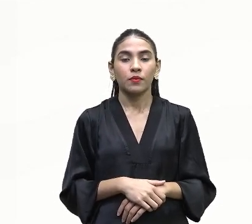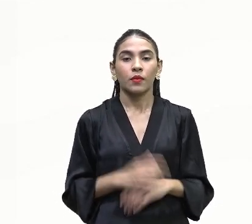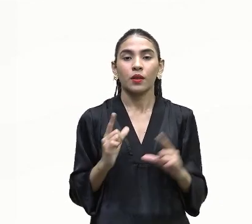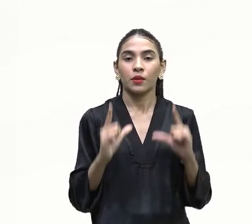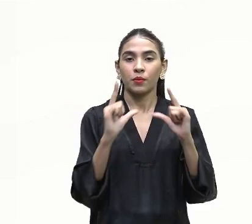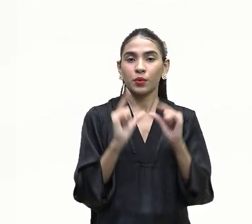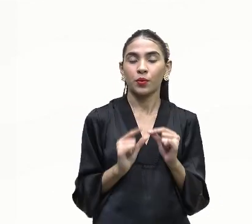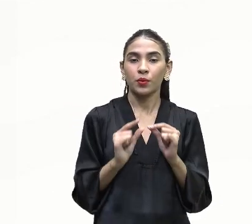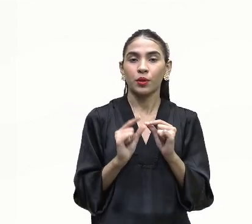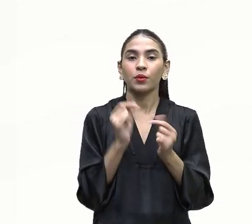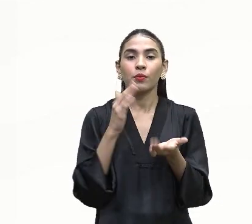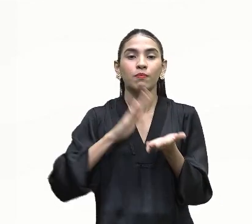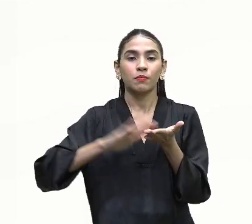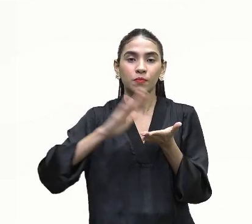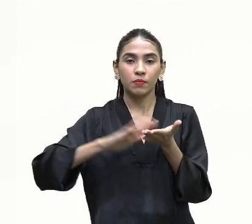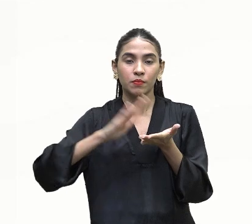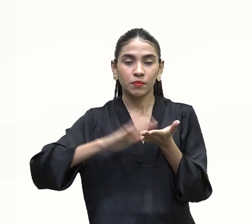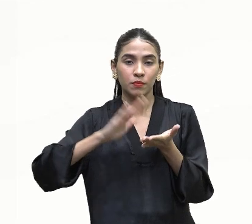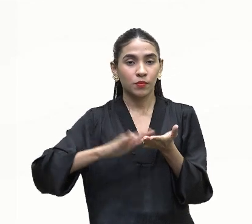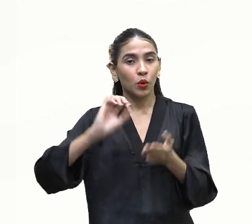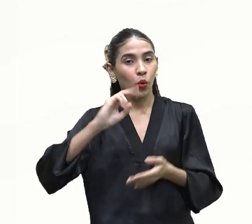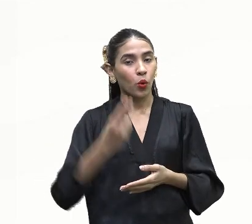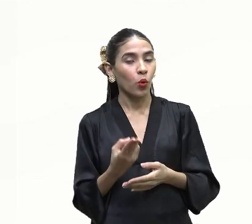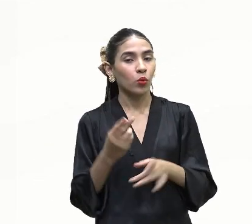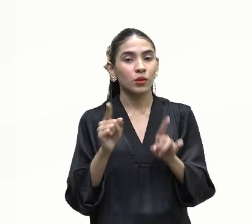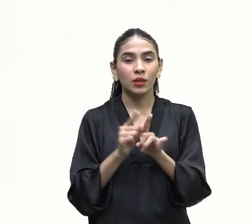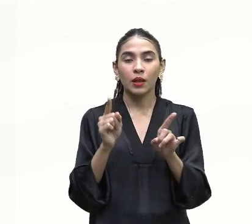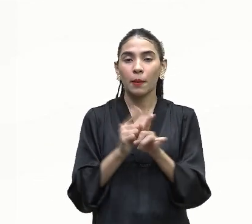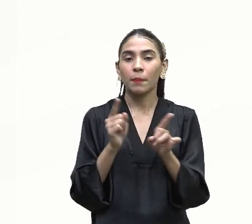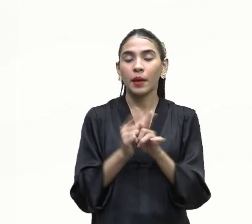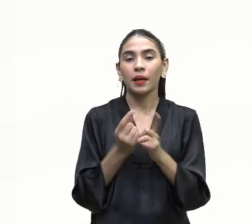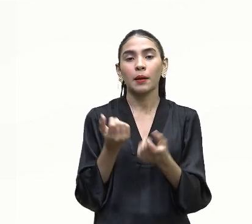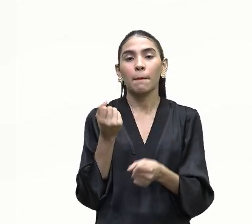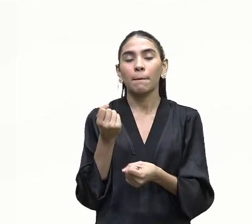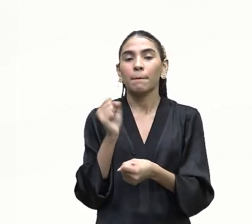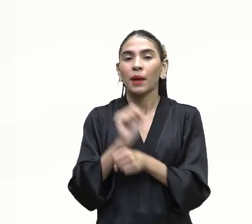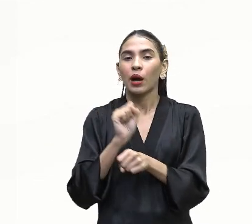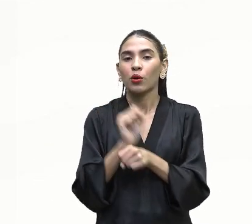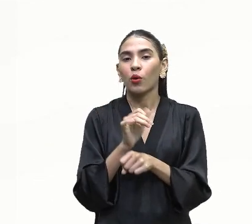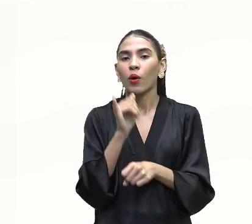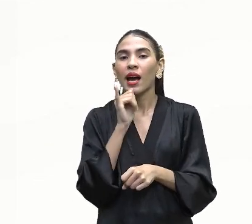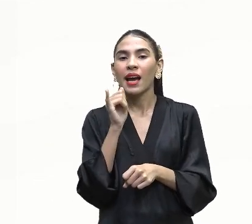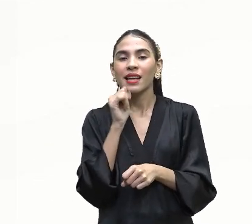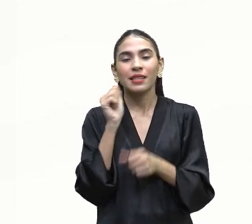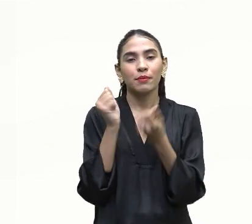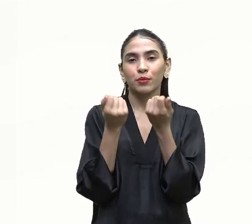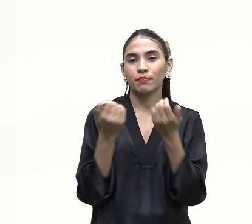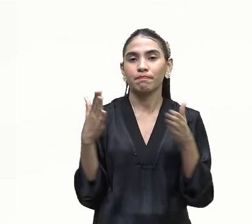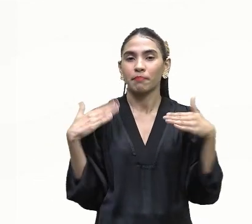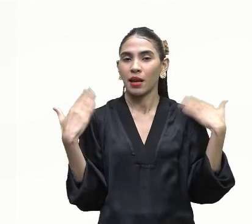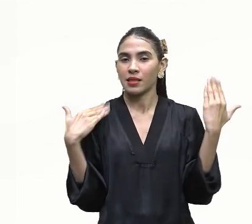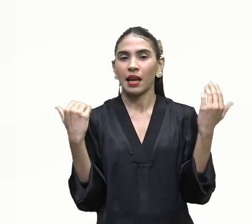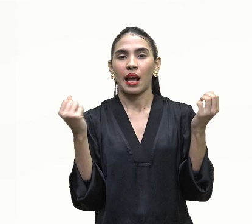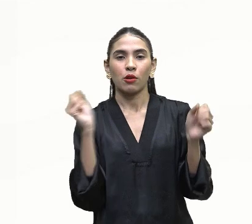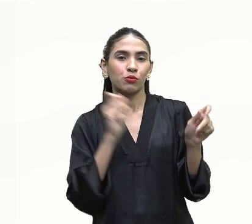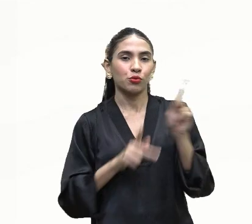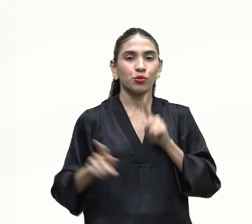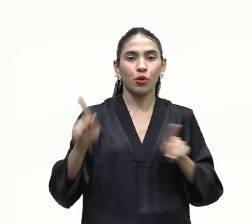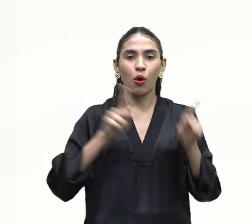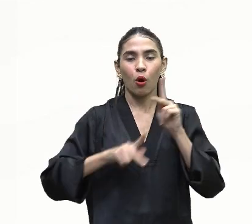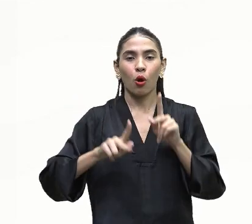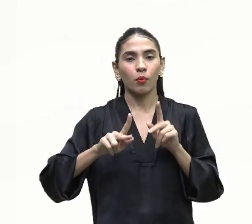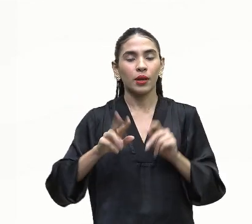Diminuiu os gastos ou deixou de sair. Então, olha só, sair à noite, ou